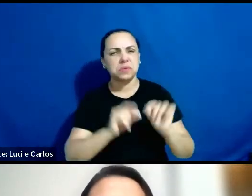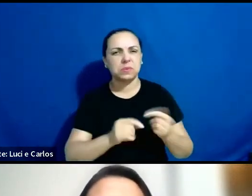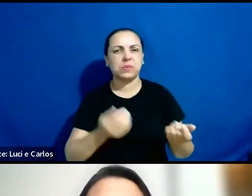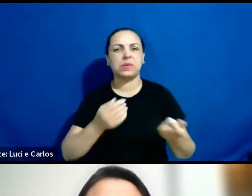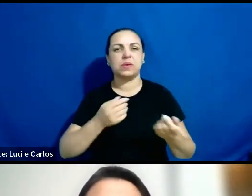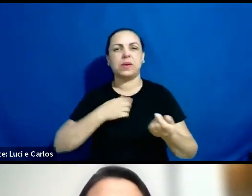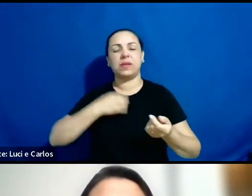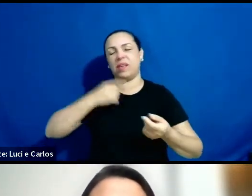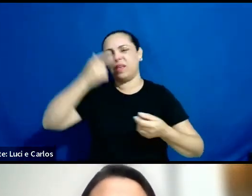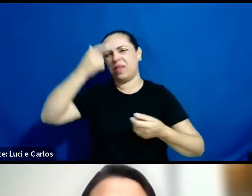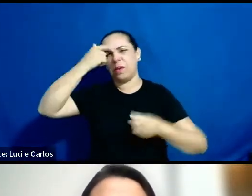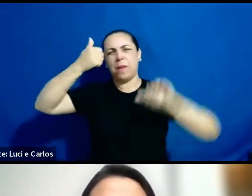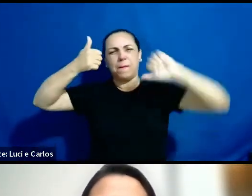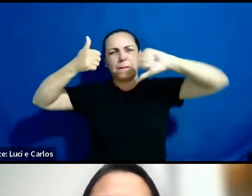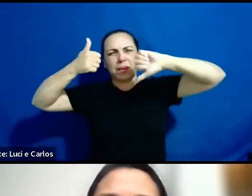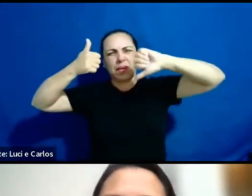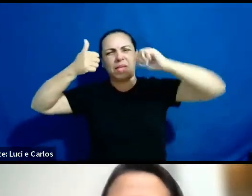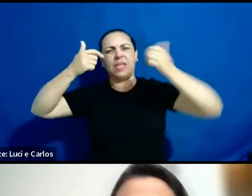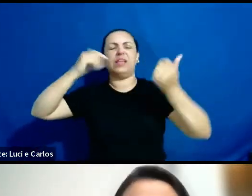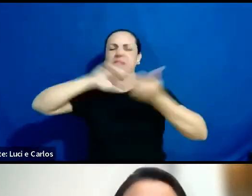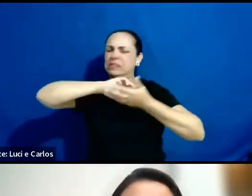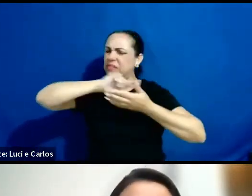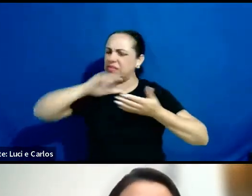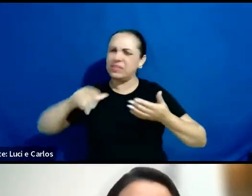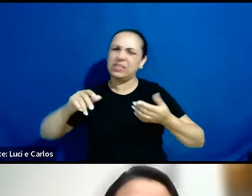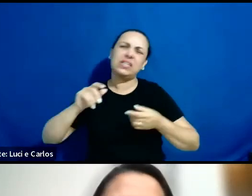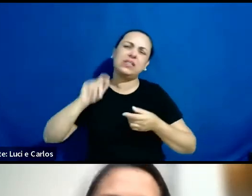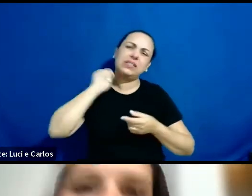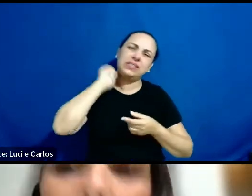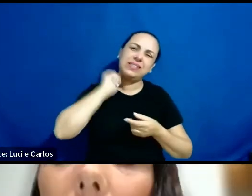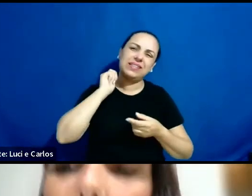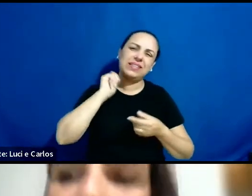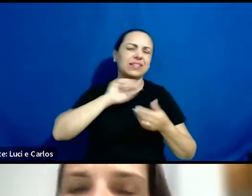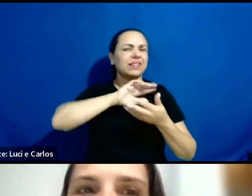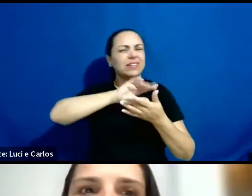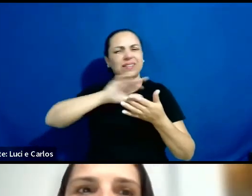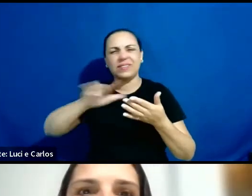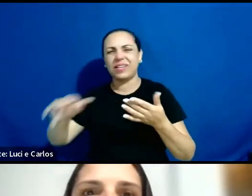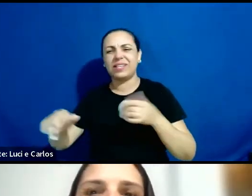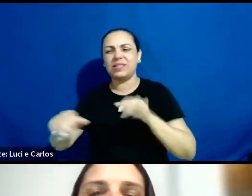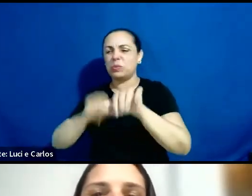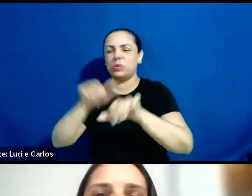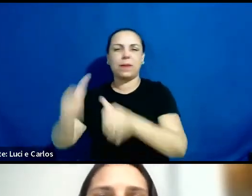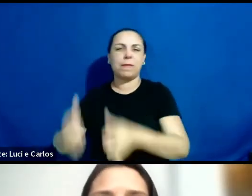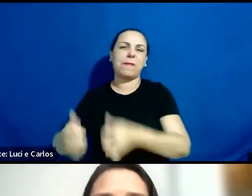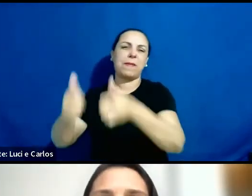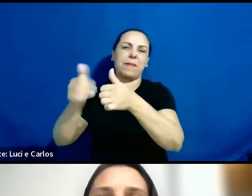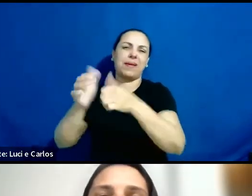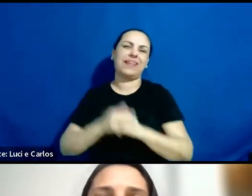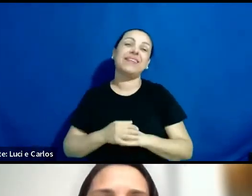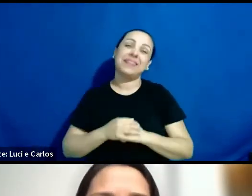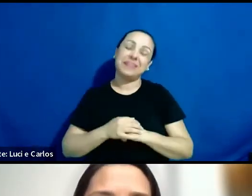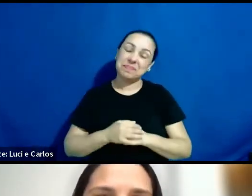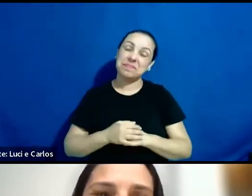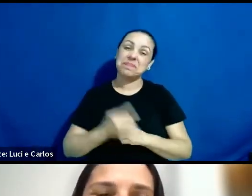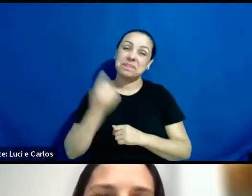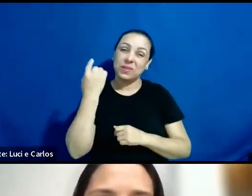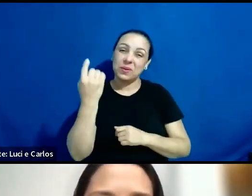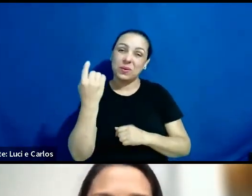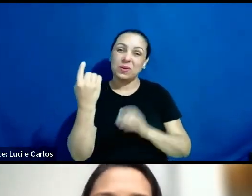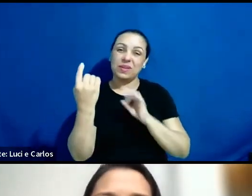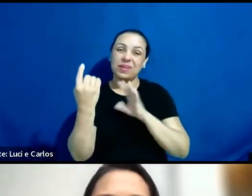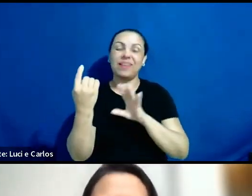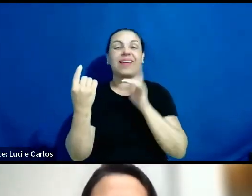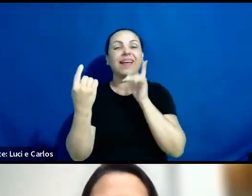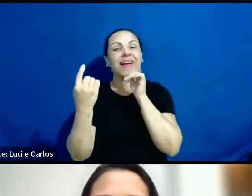bipolaridade, mas são muitos os benefícios na minha família através de um aparelho só que eu coloquei na